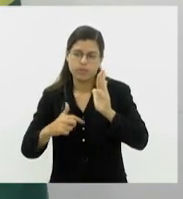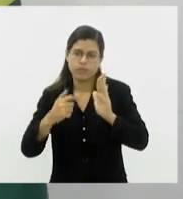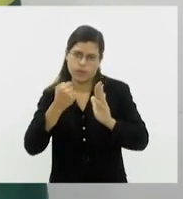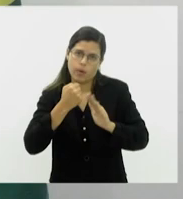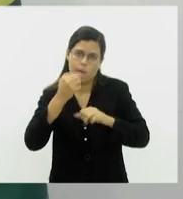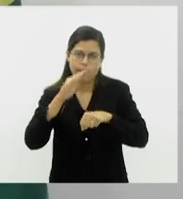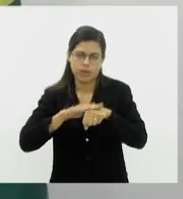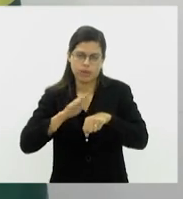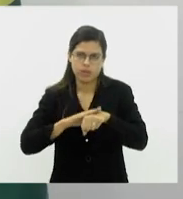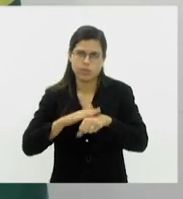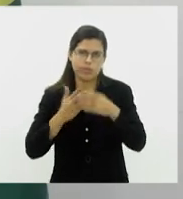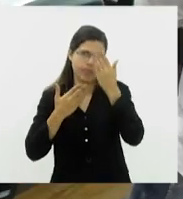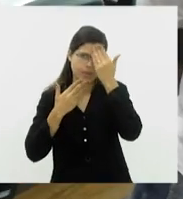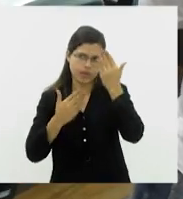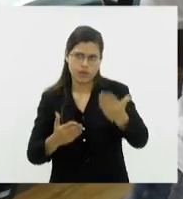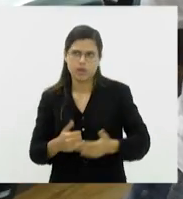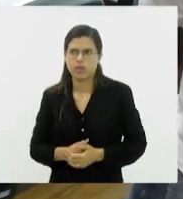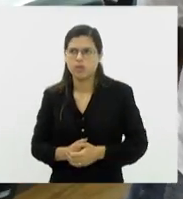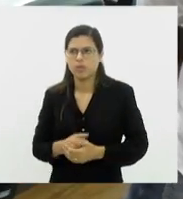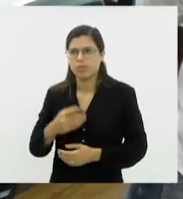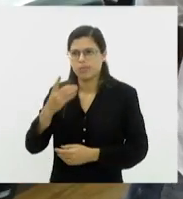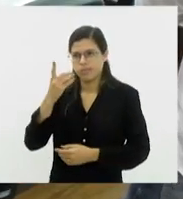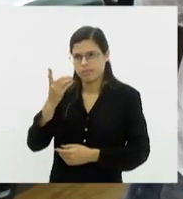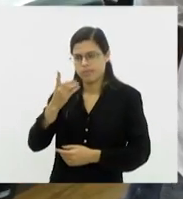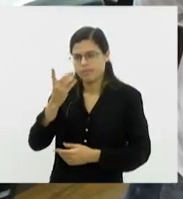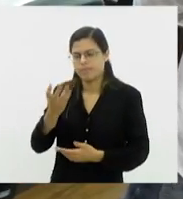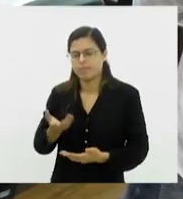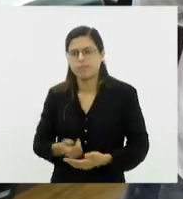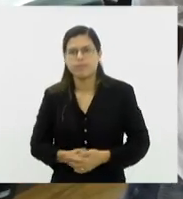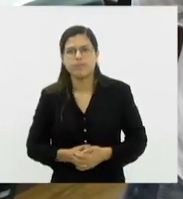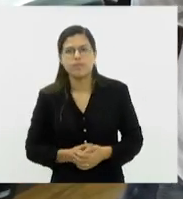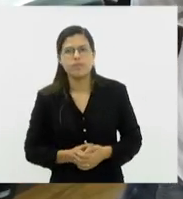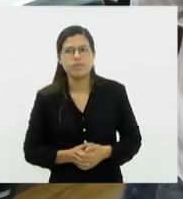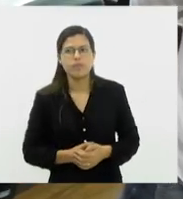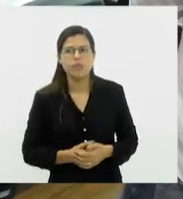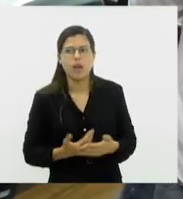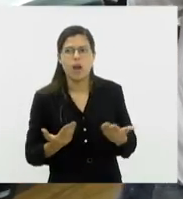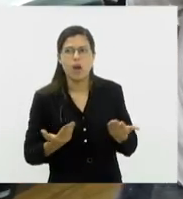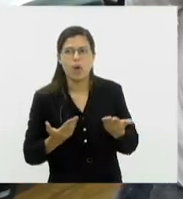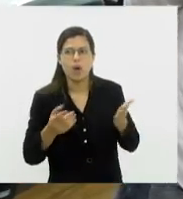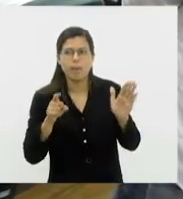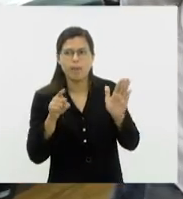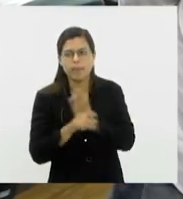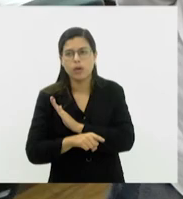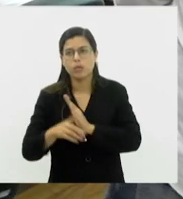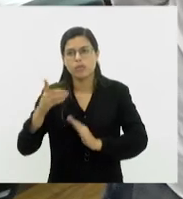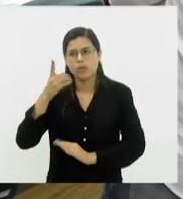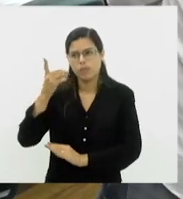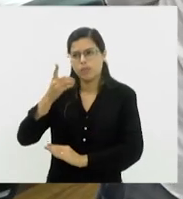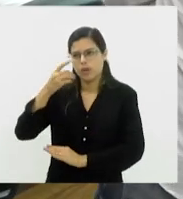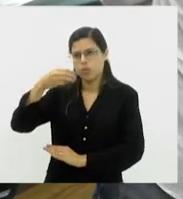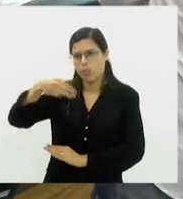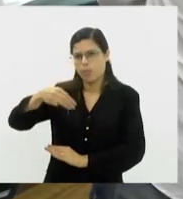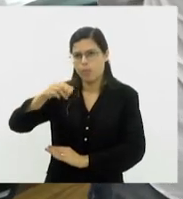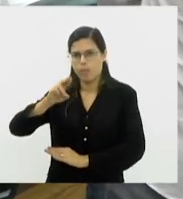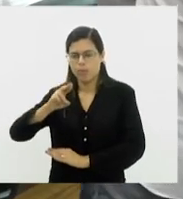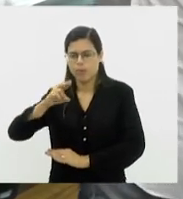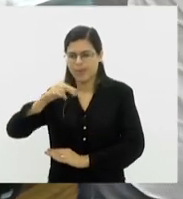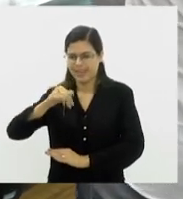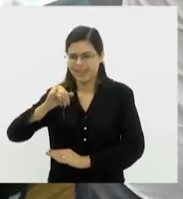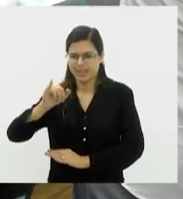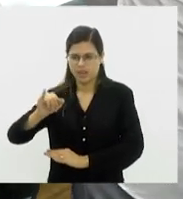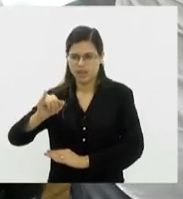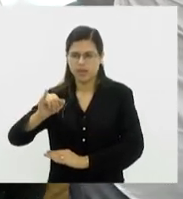obrigado Muito obrigada Deputado Márcio cuberto pergunta agora ao deputado munir Neto como